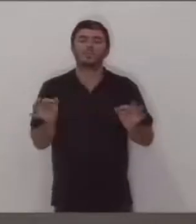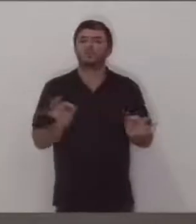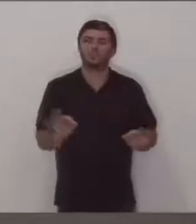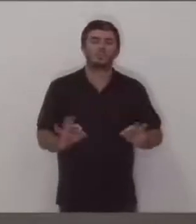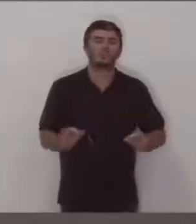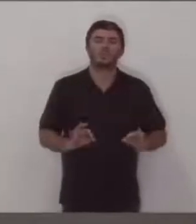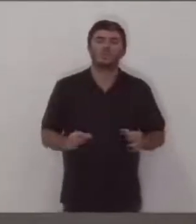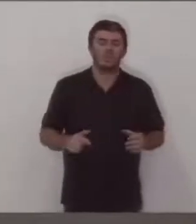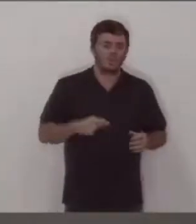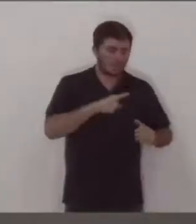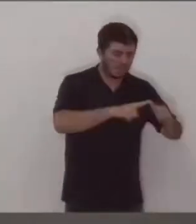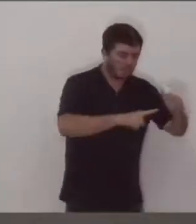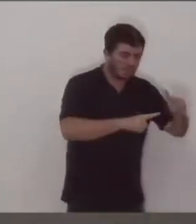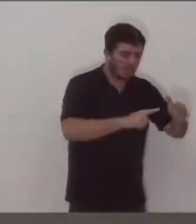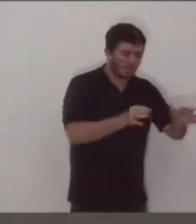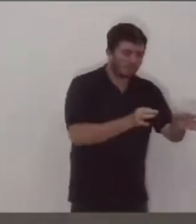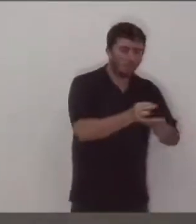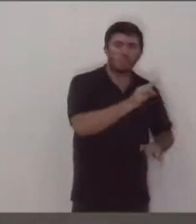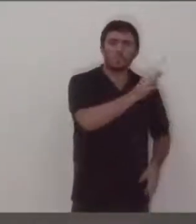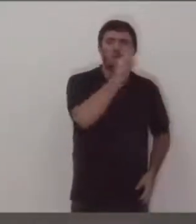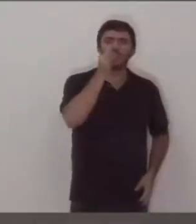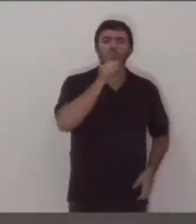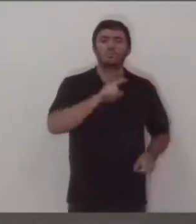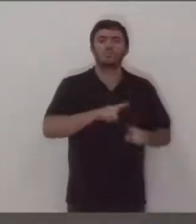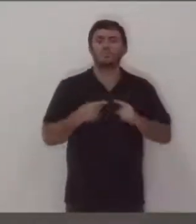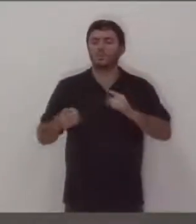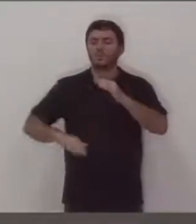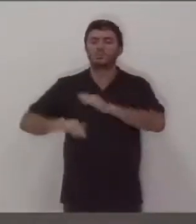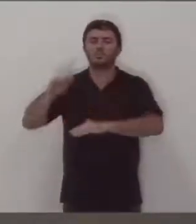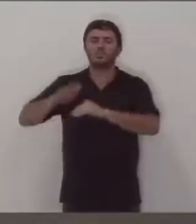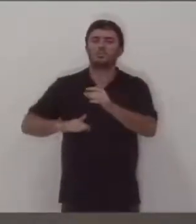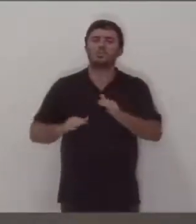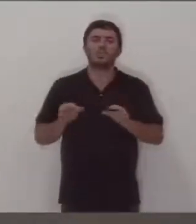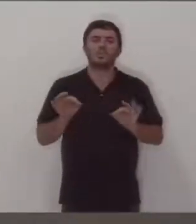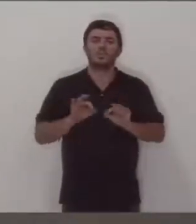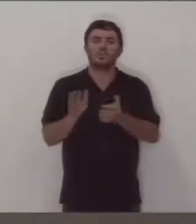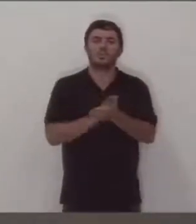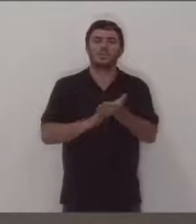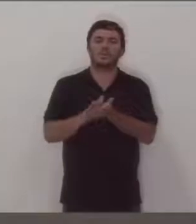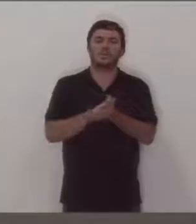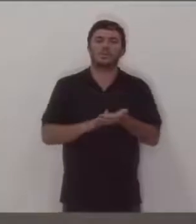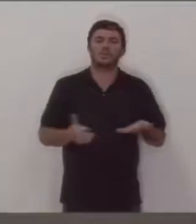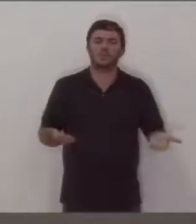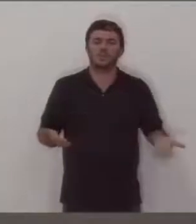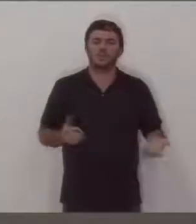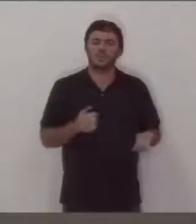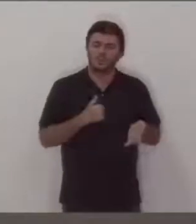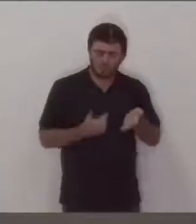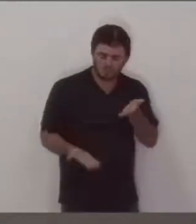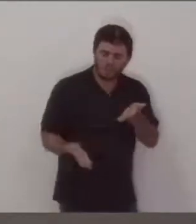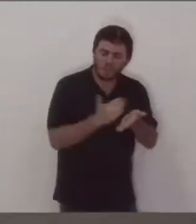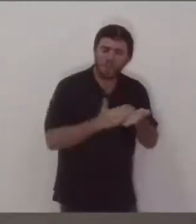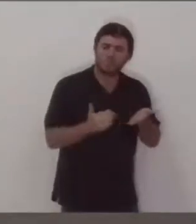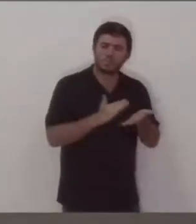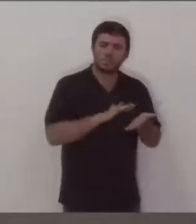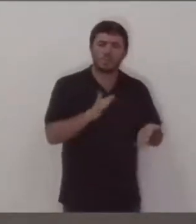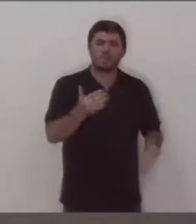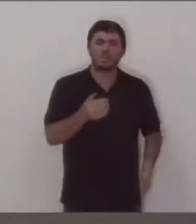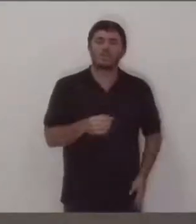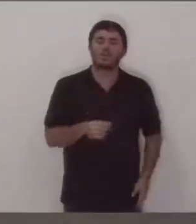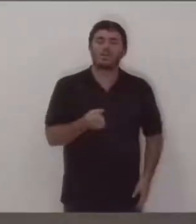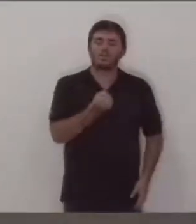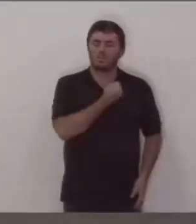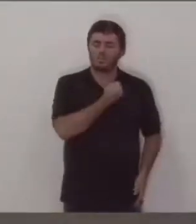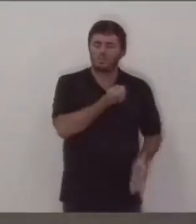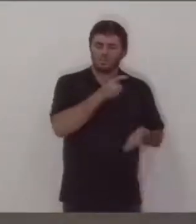e a resposta está no próprio plano. Eu peguei aqui uma figura. Figura 9, lá na página 55, ela explica o seguinte, ó, numa pesquisa que